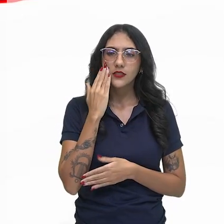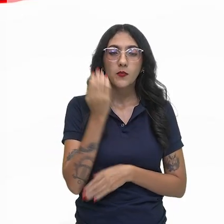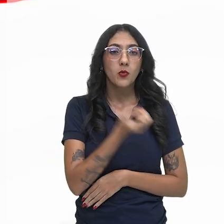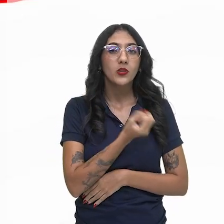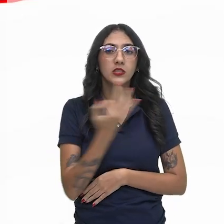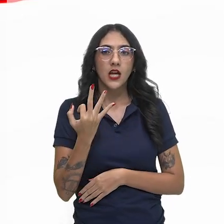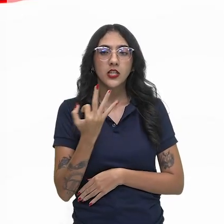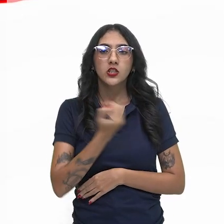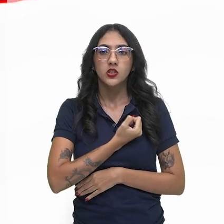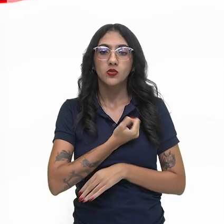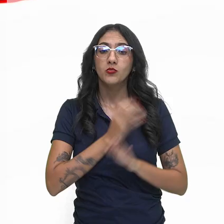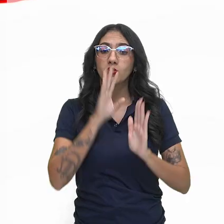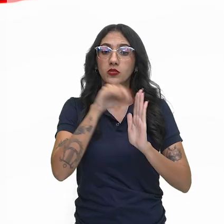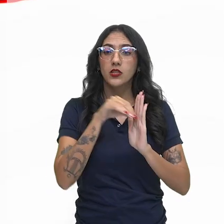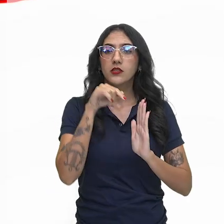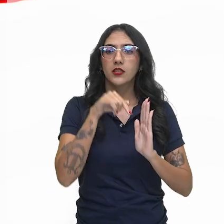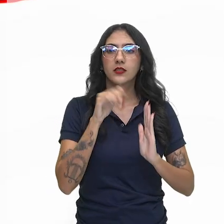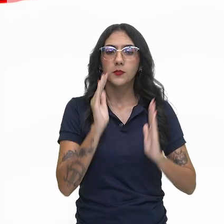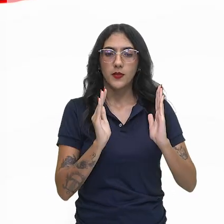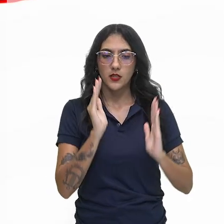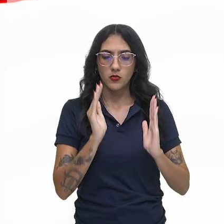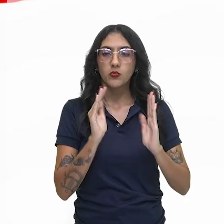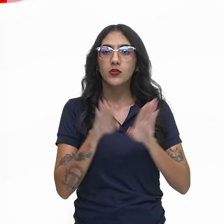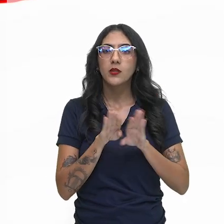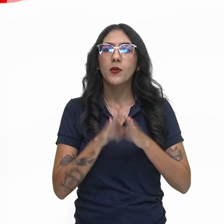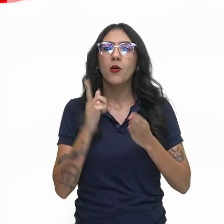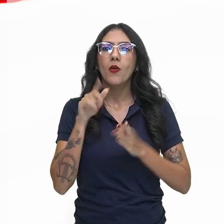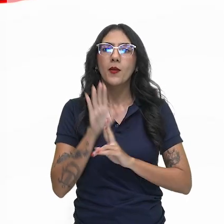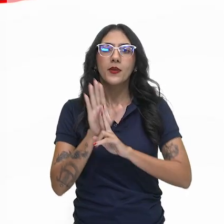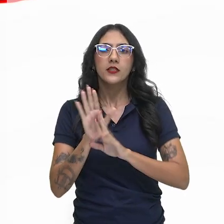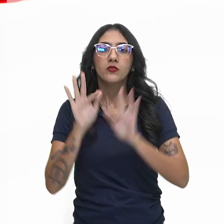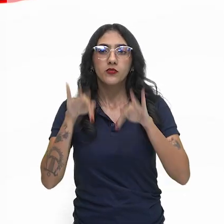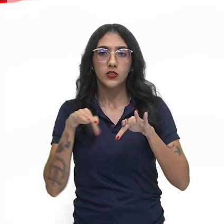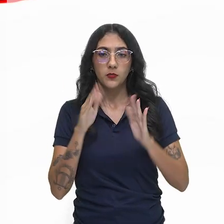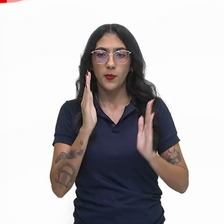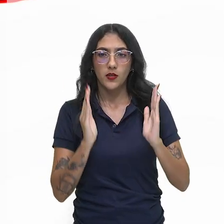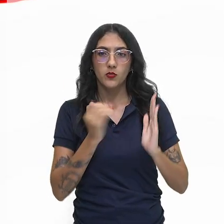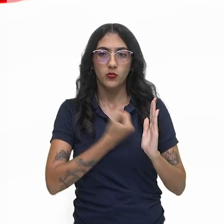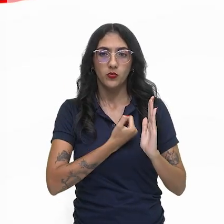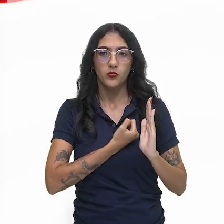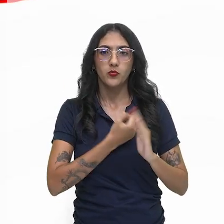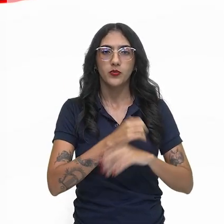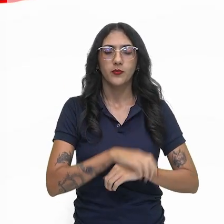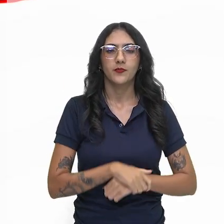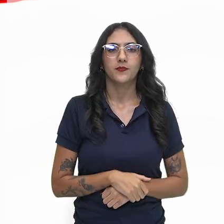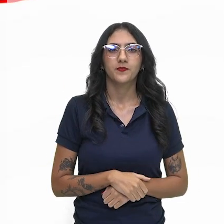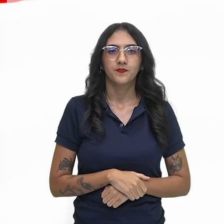algarismos significativos e o algarismo duvidoso. Veja lá no nosso primeiro exemplo,